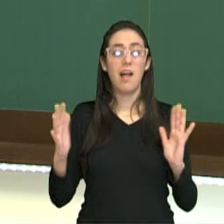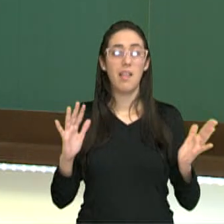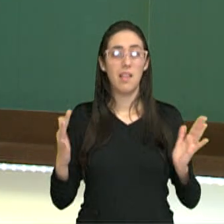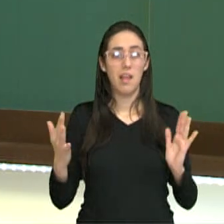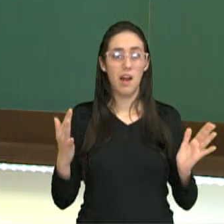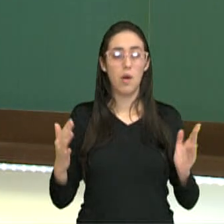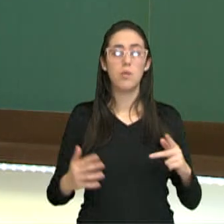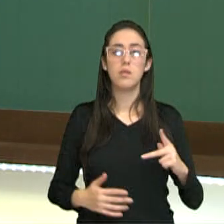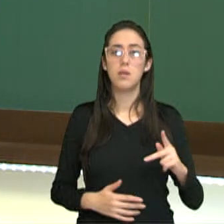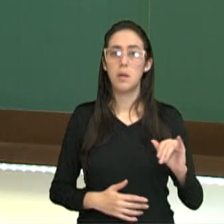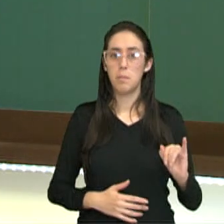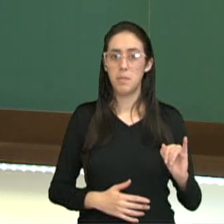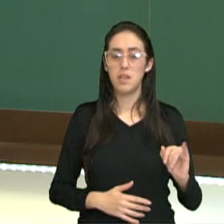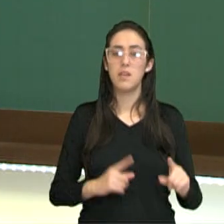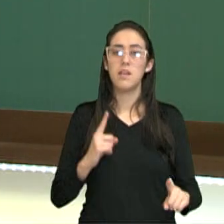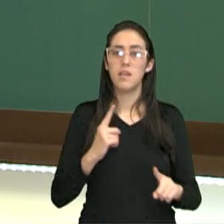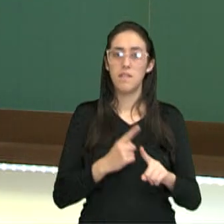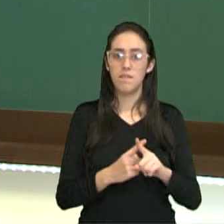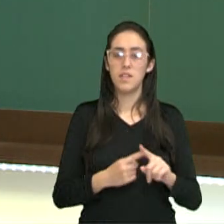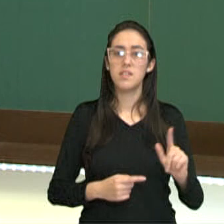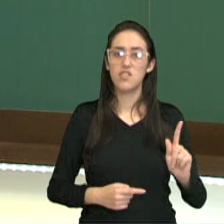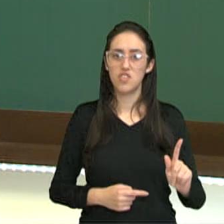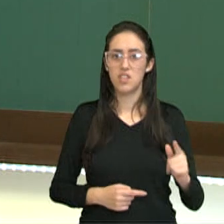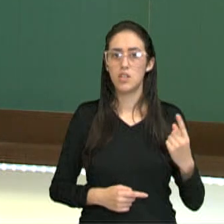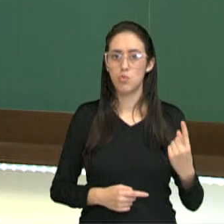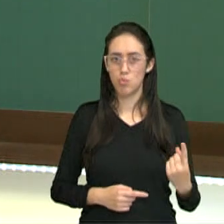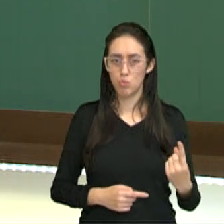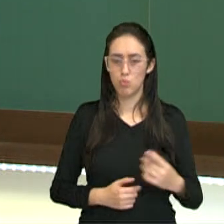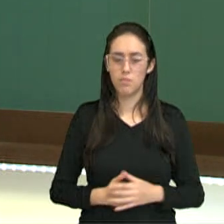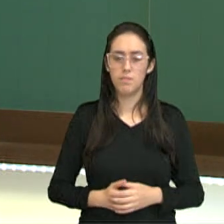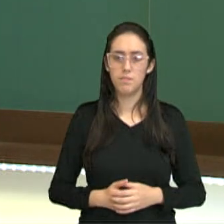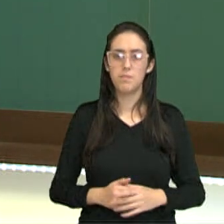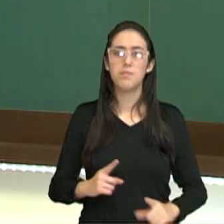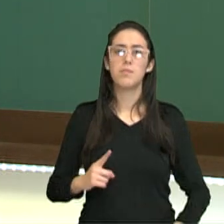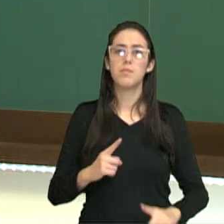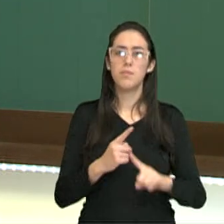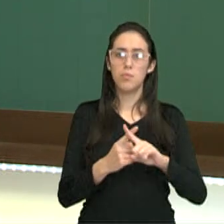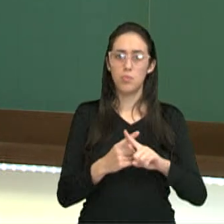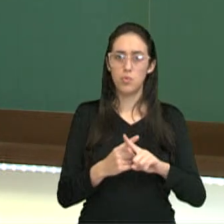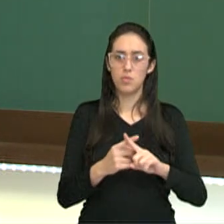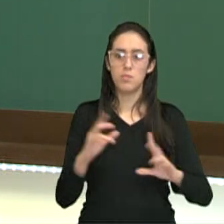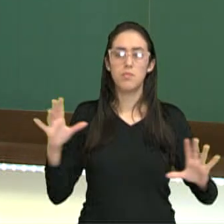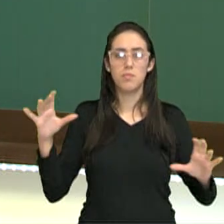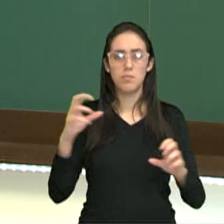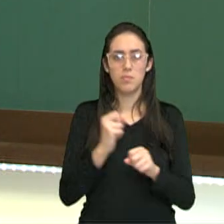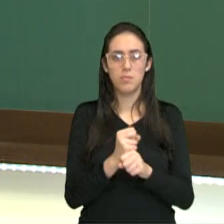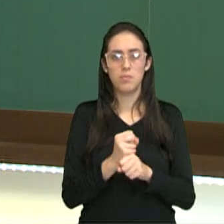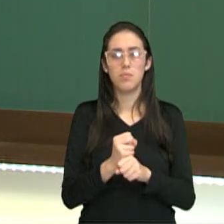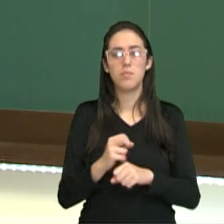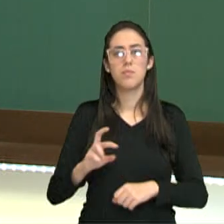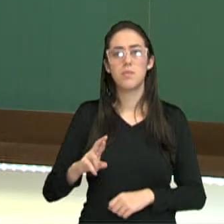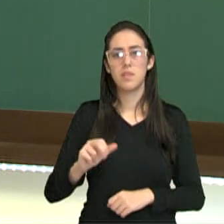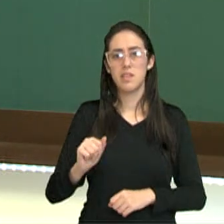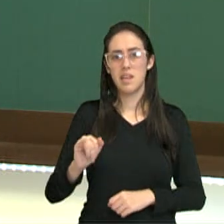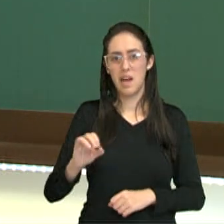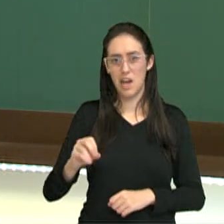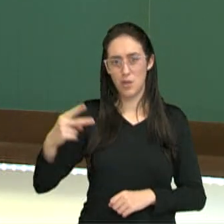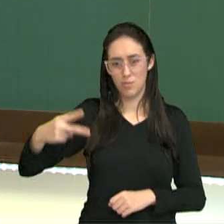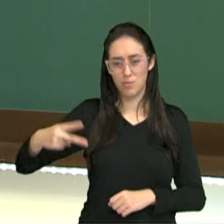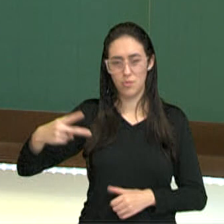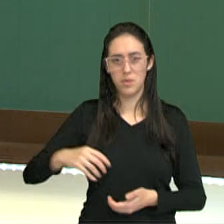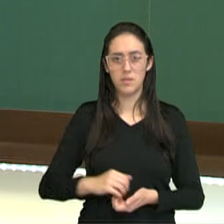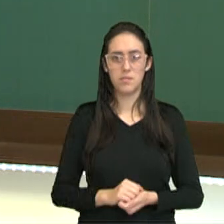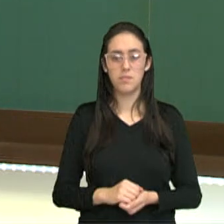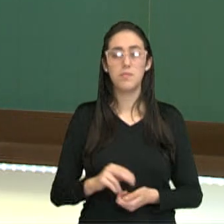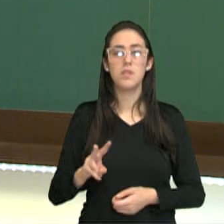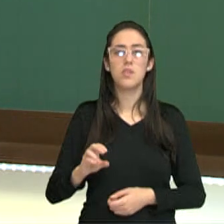por π vezes a geratriz 1, né, ali, que multiplica a somatória dos dois raios. E o volume desse